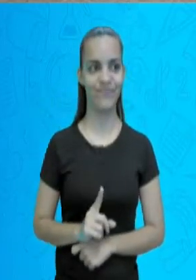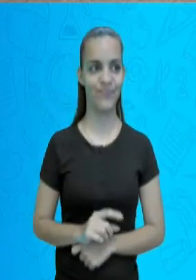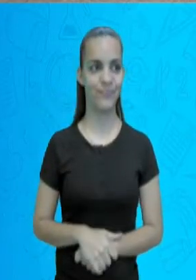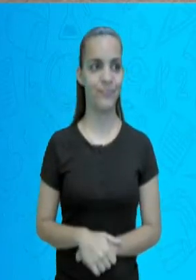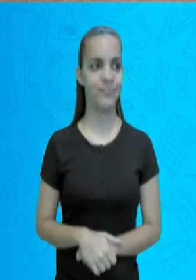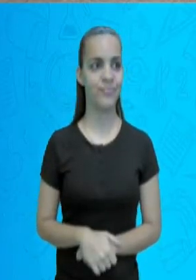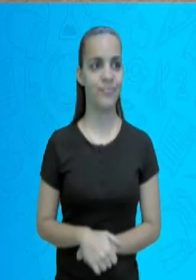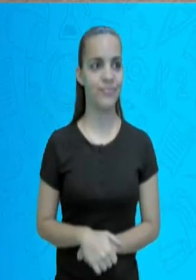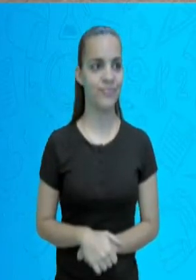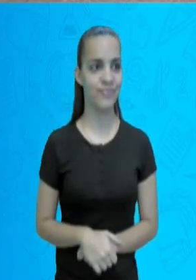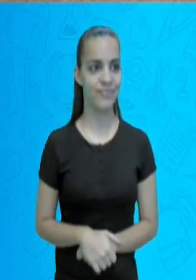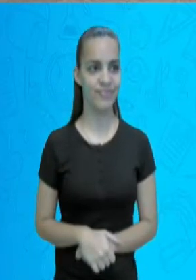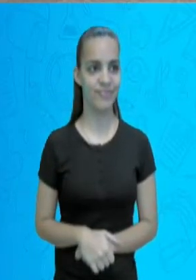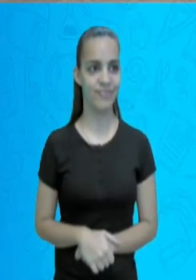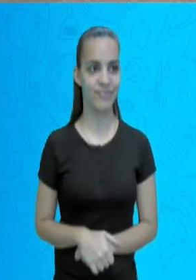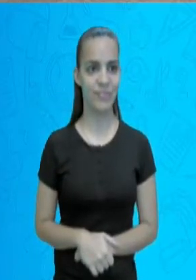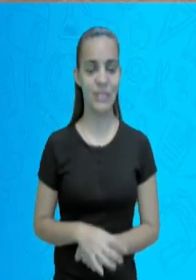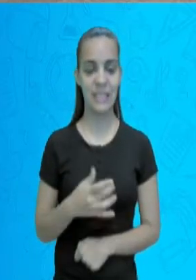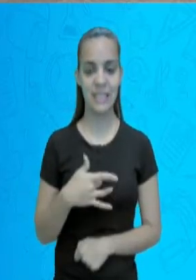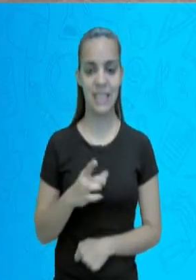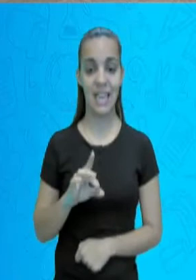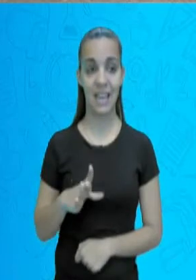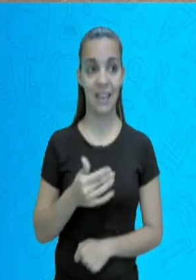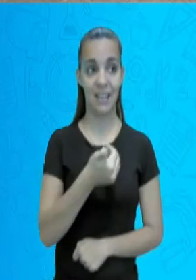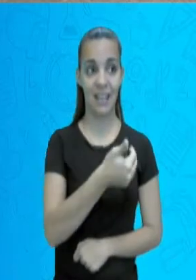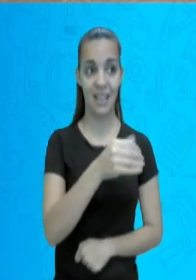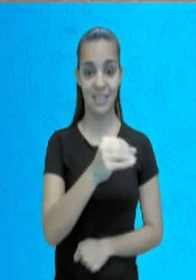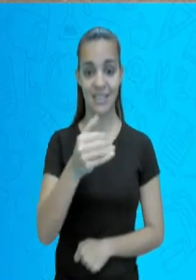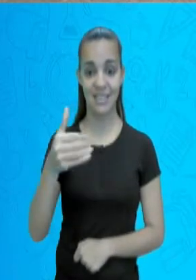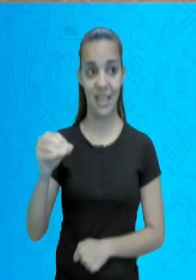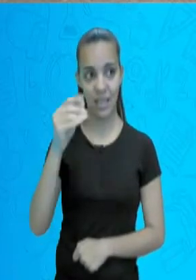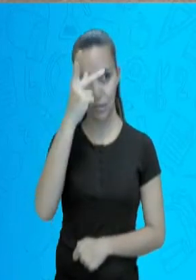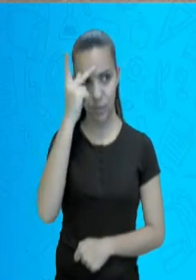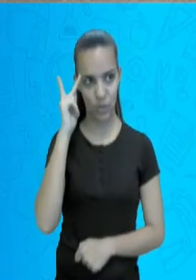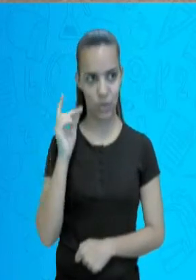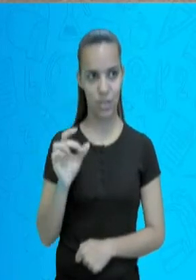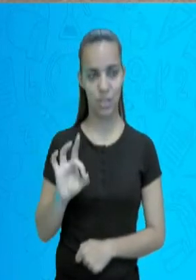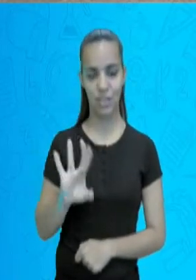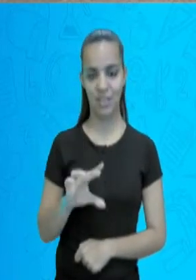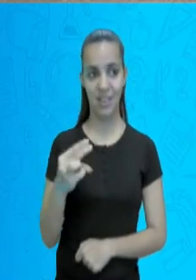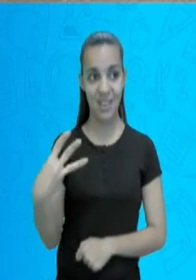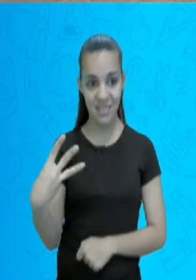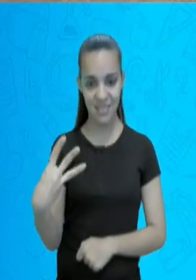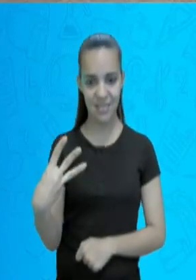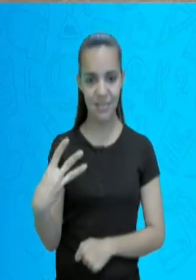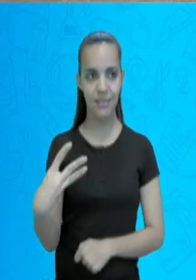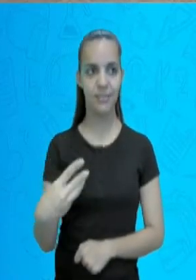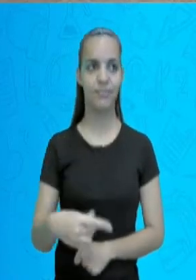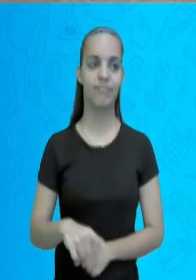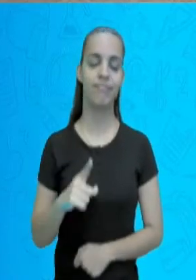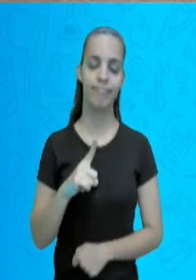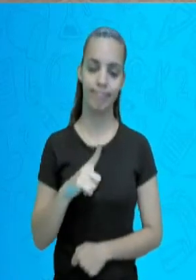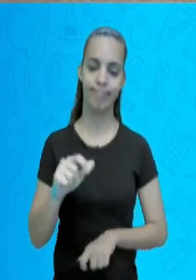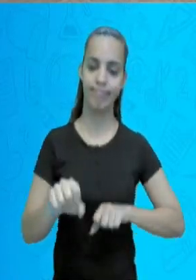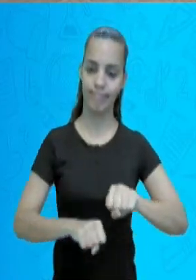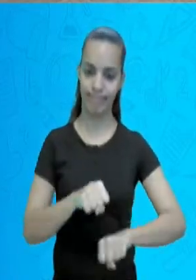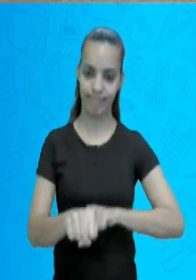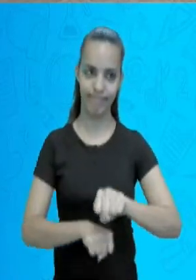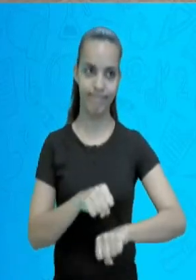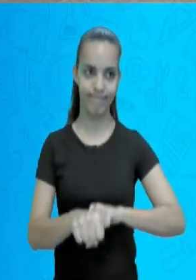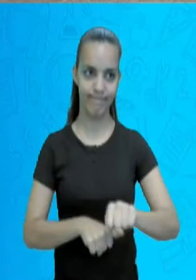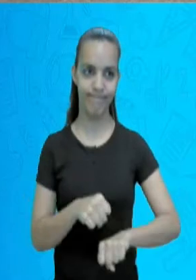salvo engano, em cada 10 pessoas, 3, somente 3 utilizam a bicicleta.